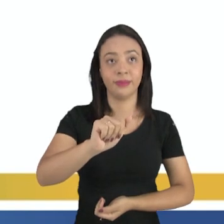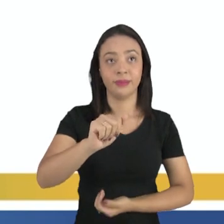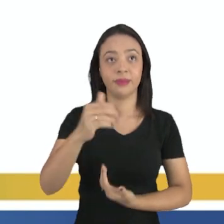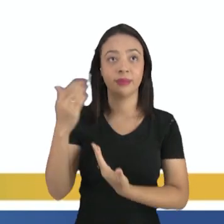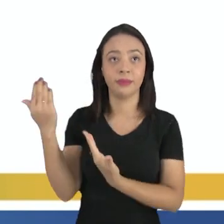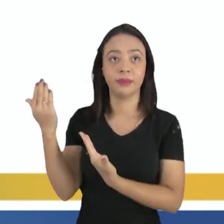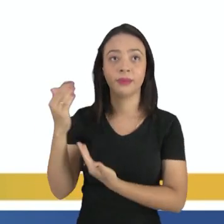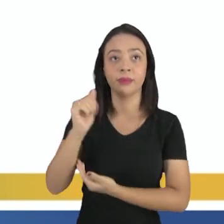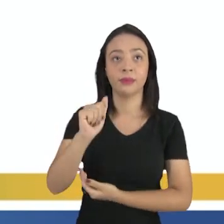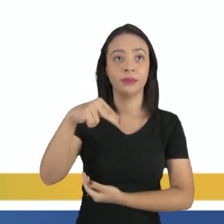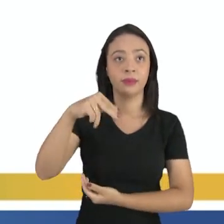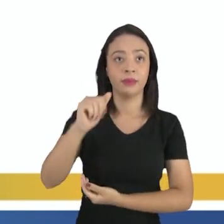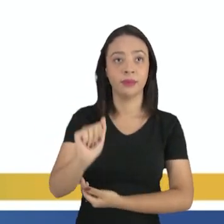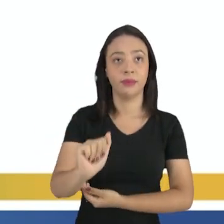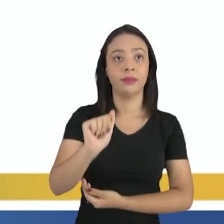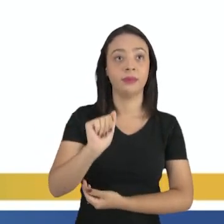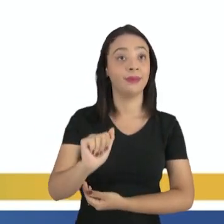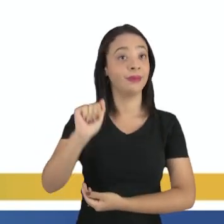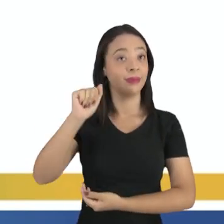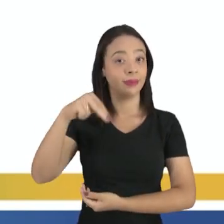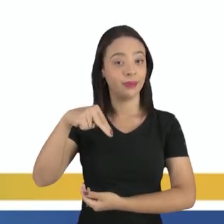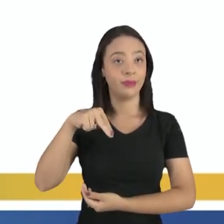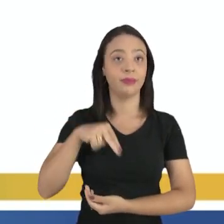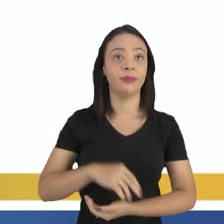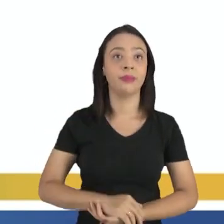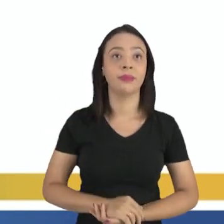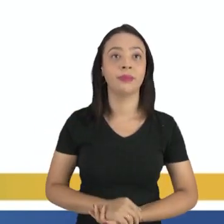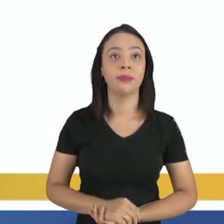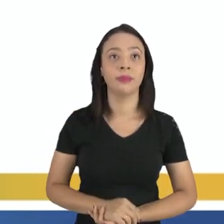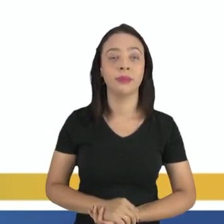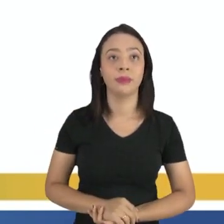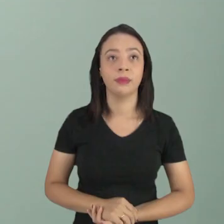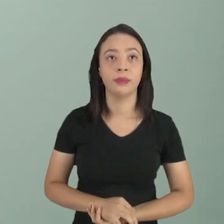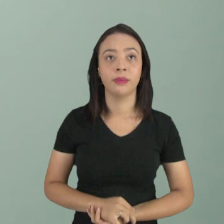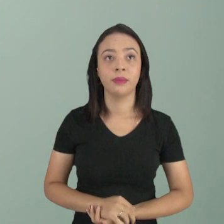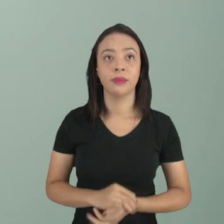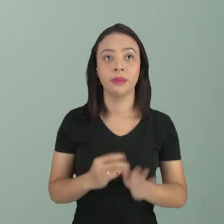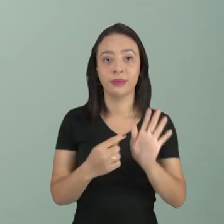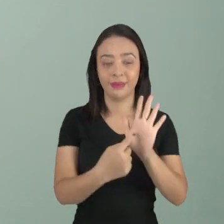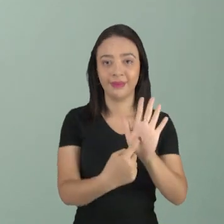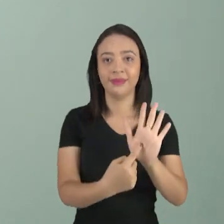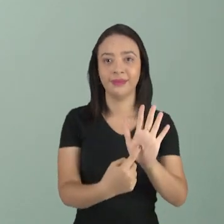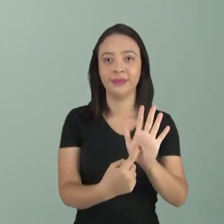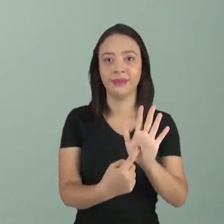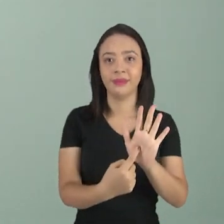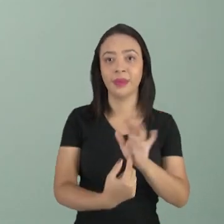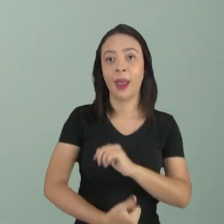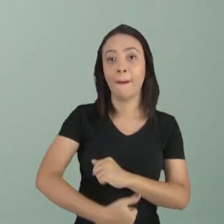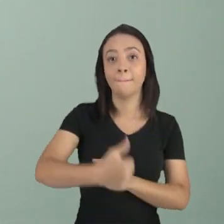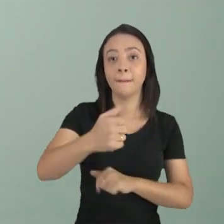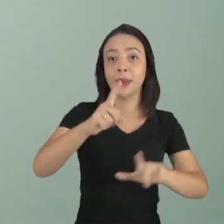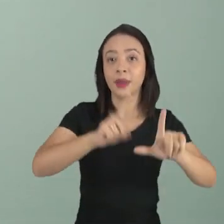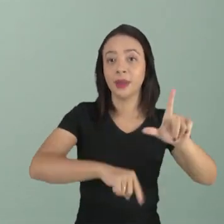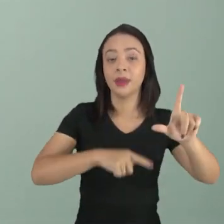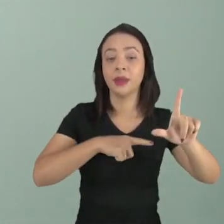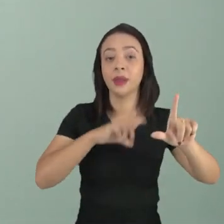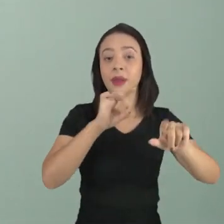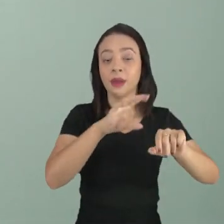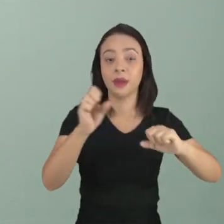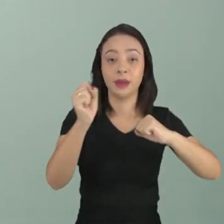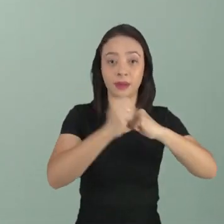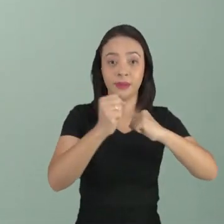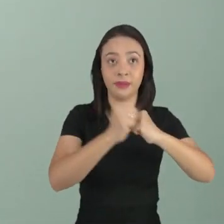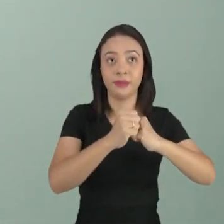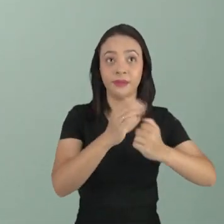a carrot, a sandwich e an egg. Eu destaquei para vocês aí a primeira letra que cada substantivo